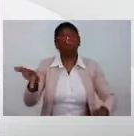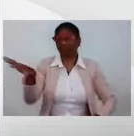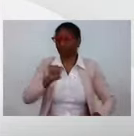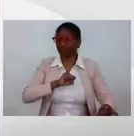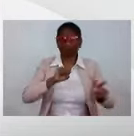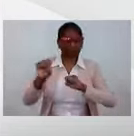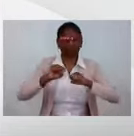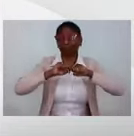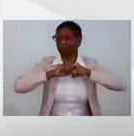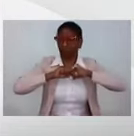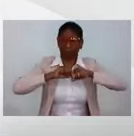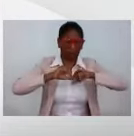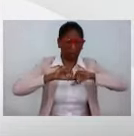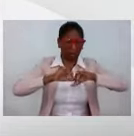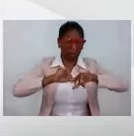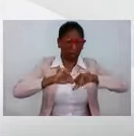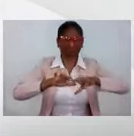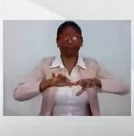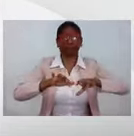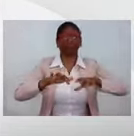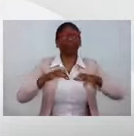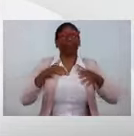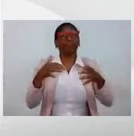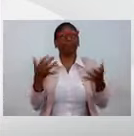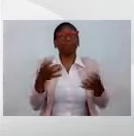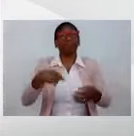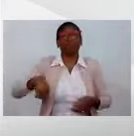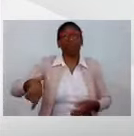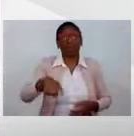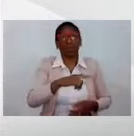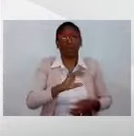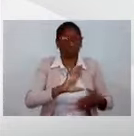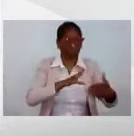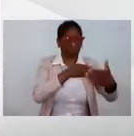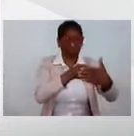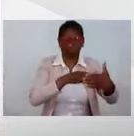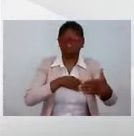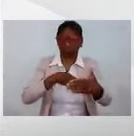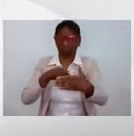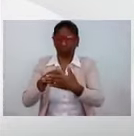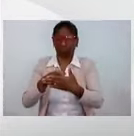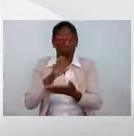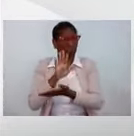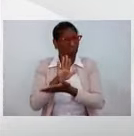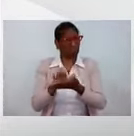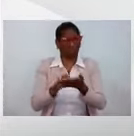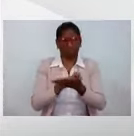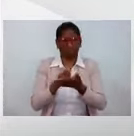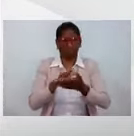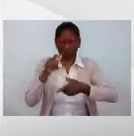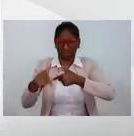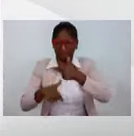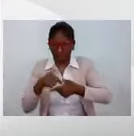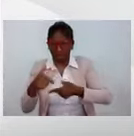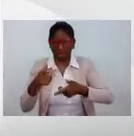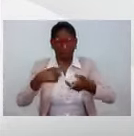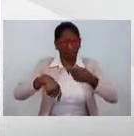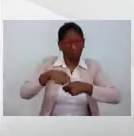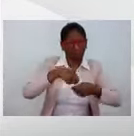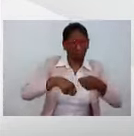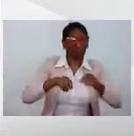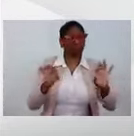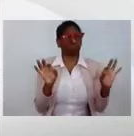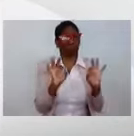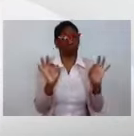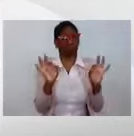contagiosa. Nós não pretendemos fazer qualquer restrição aumentada aqui de atividades econômicas, mas é